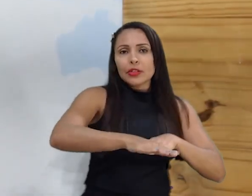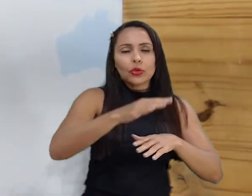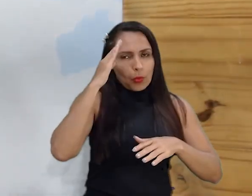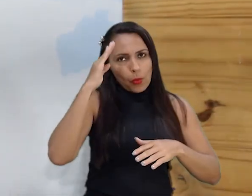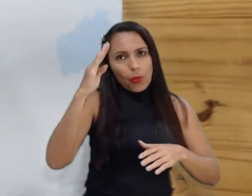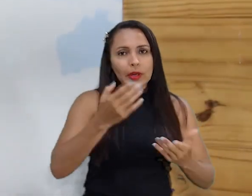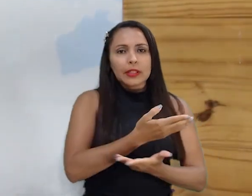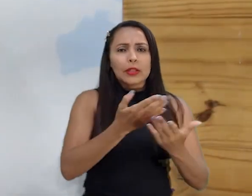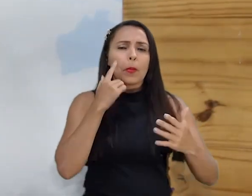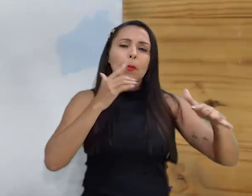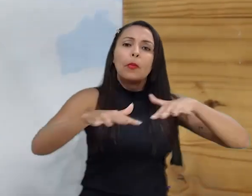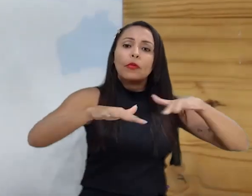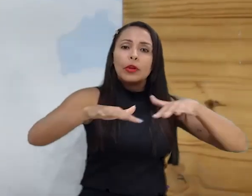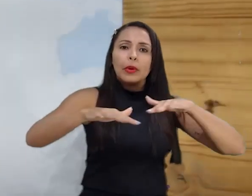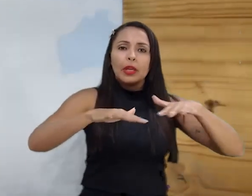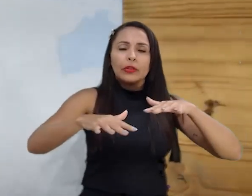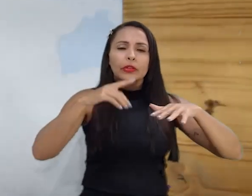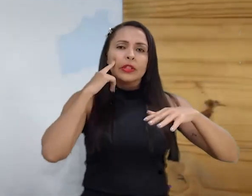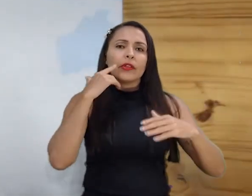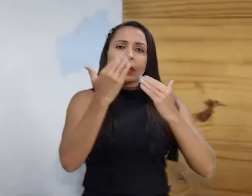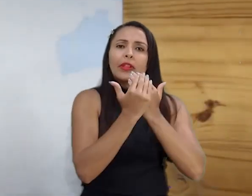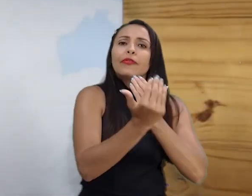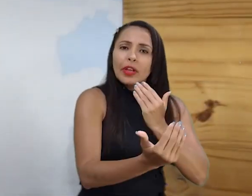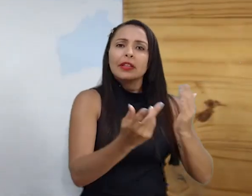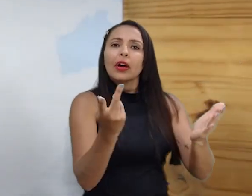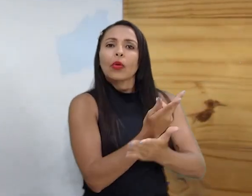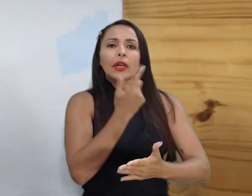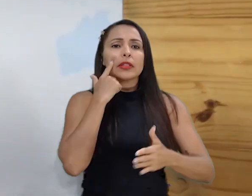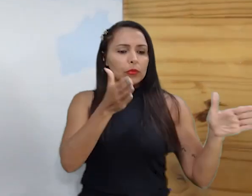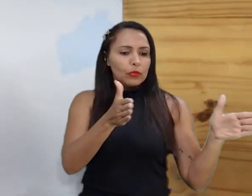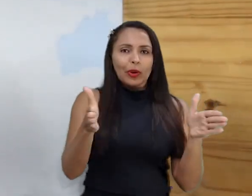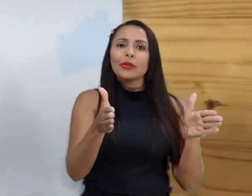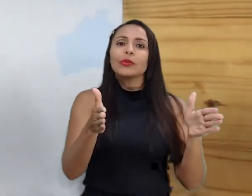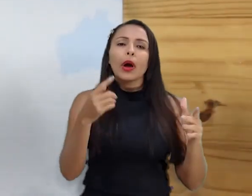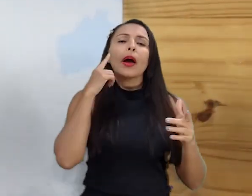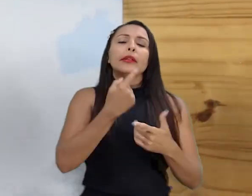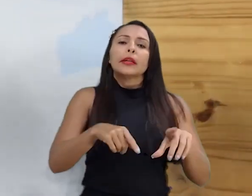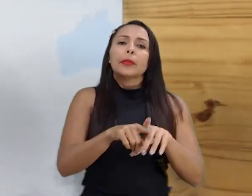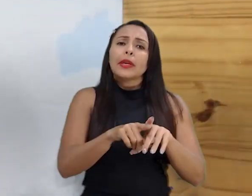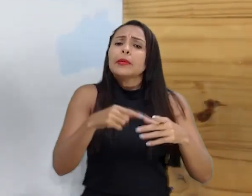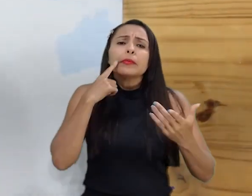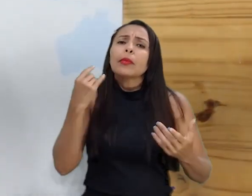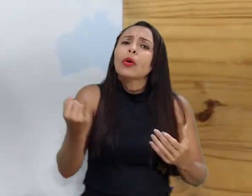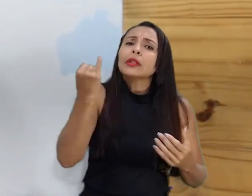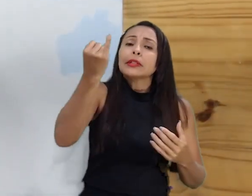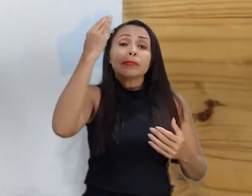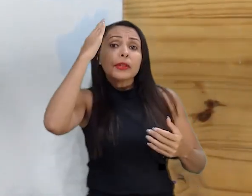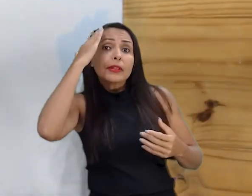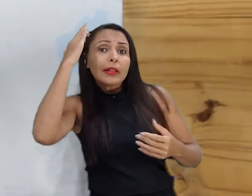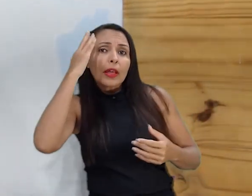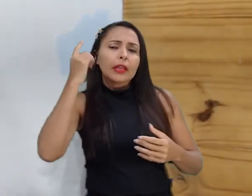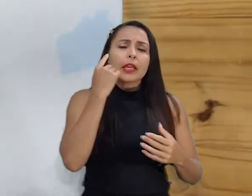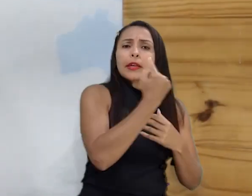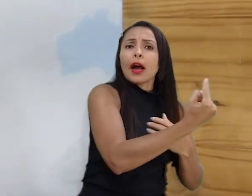porque realmente são movimentos que estavam à frente do que estava acontecendo na época. E é muito interessante que a gente entenda que